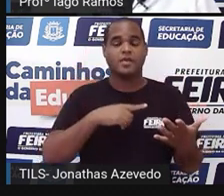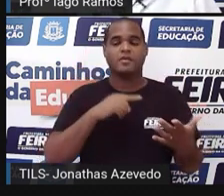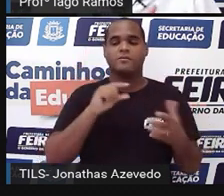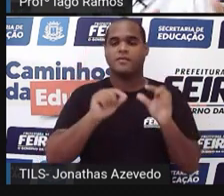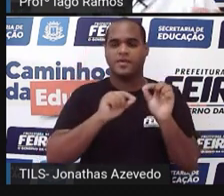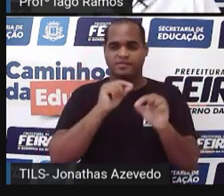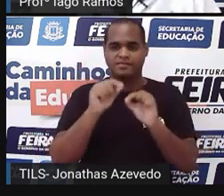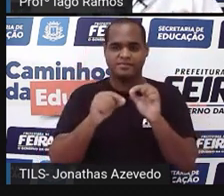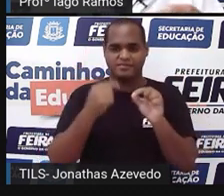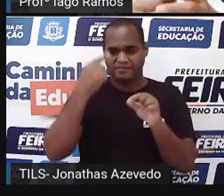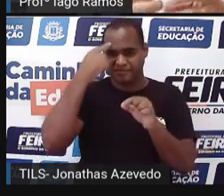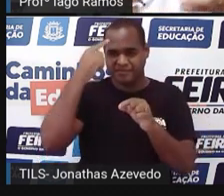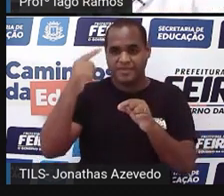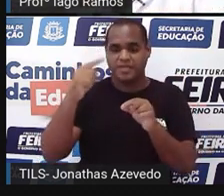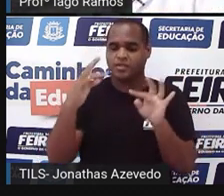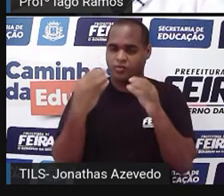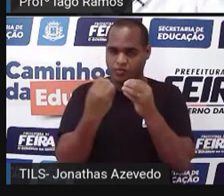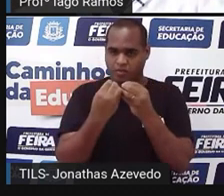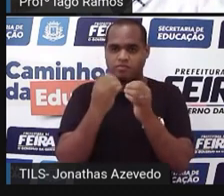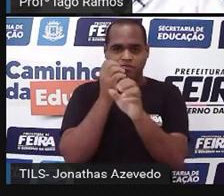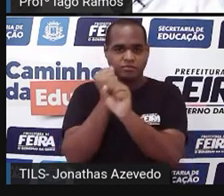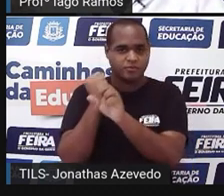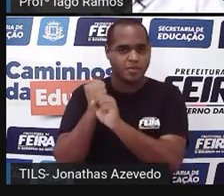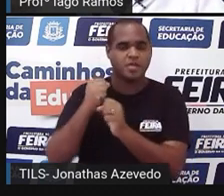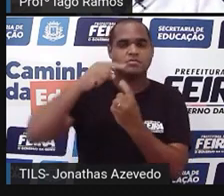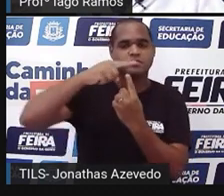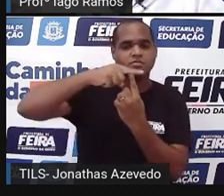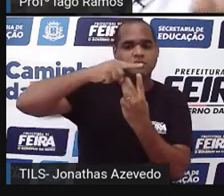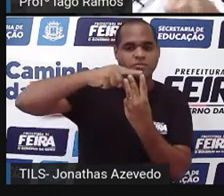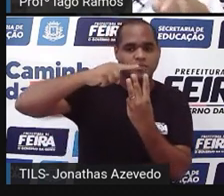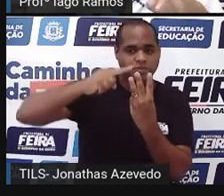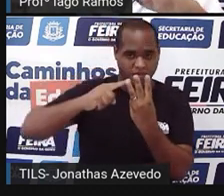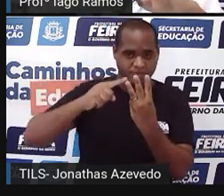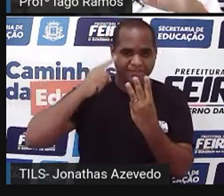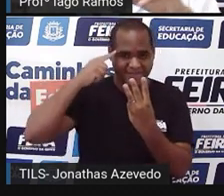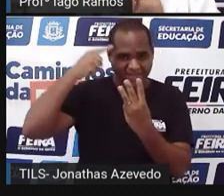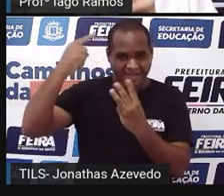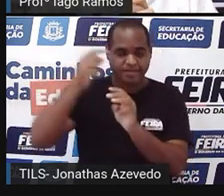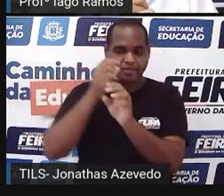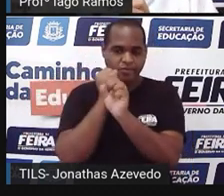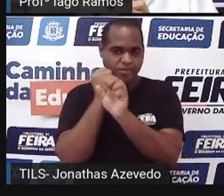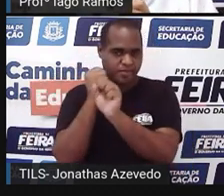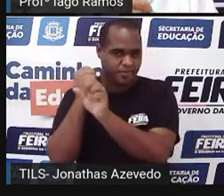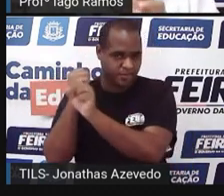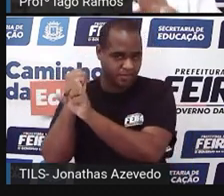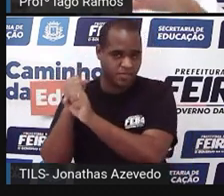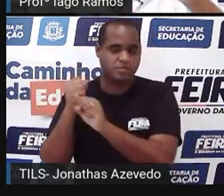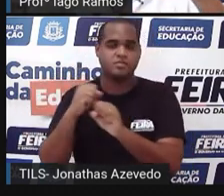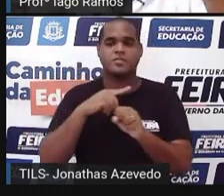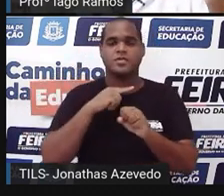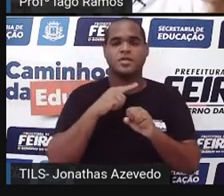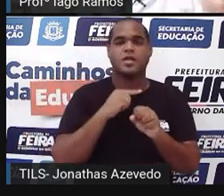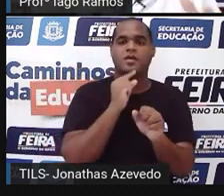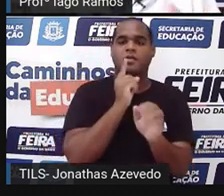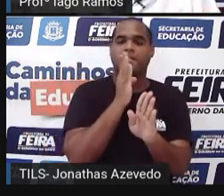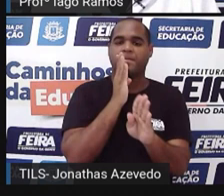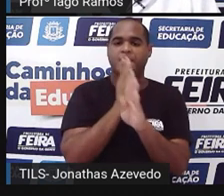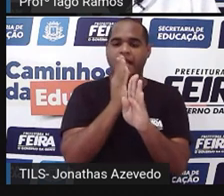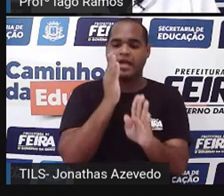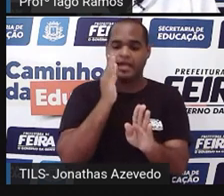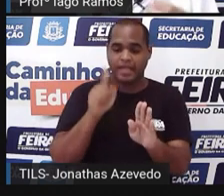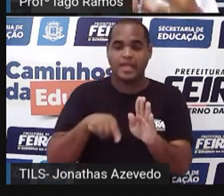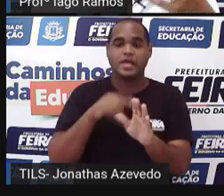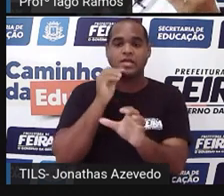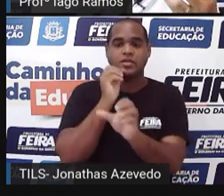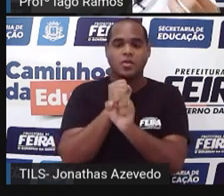a gente fez a gente pegou todas as notas do boletim de matemática nas três unidades encontrou Total